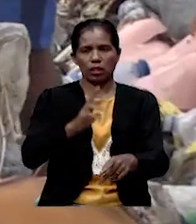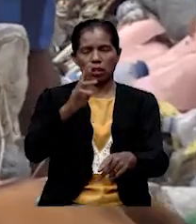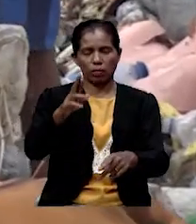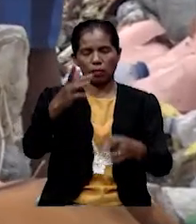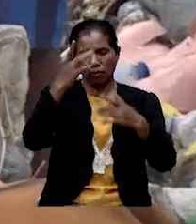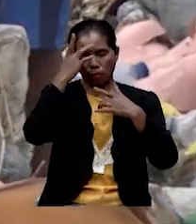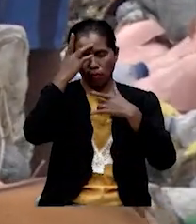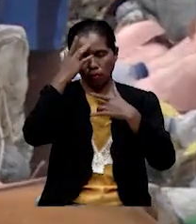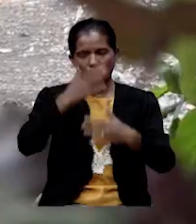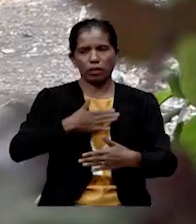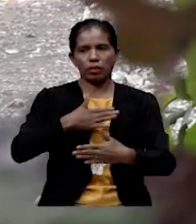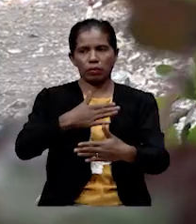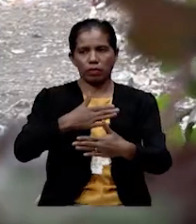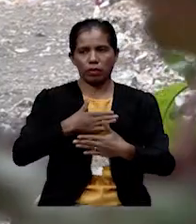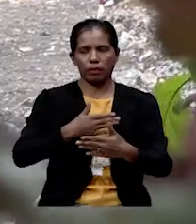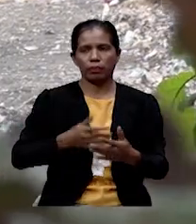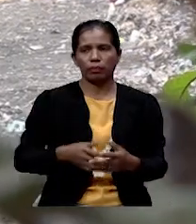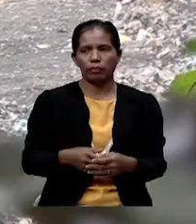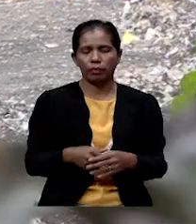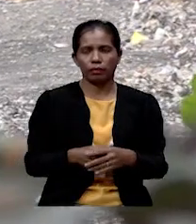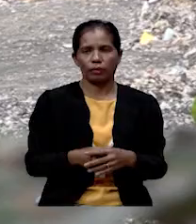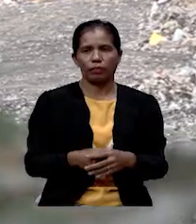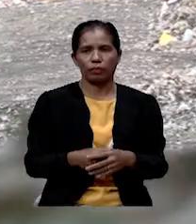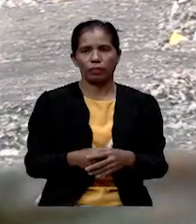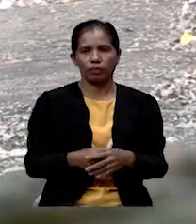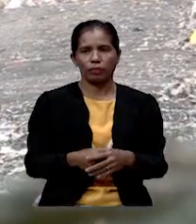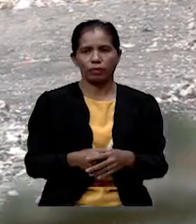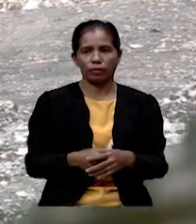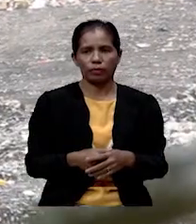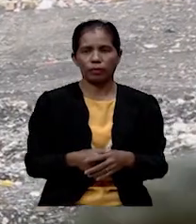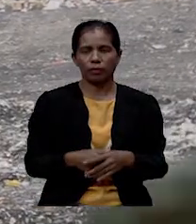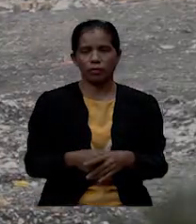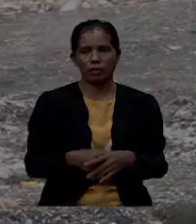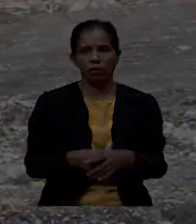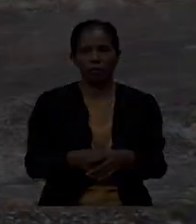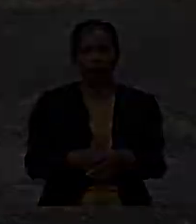moras infecção respiratória. Felicitas Borges, Jaime dos Santos, GMN.